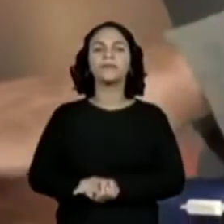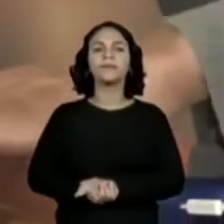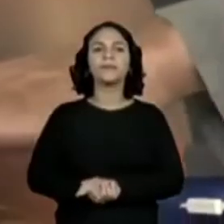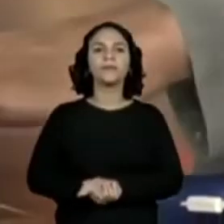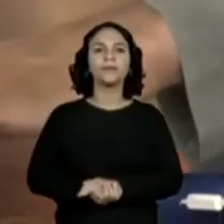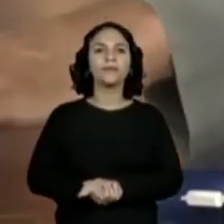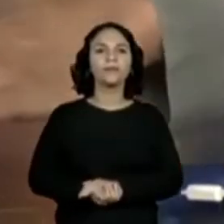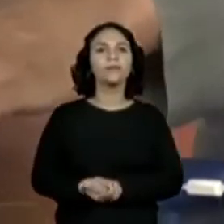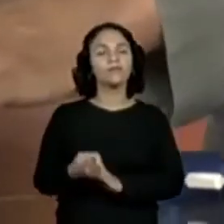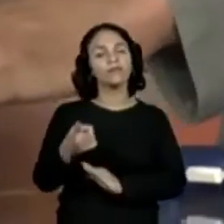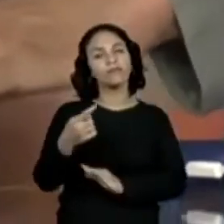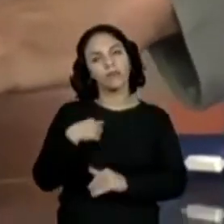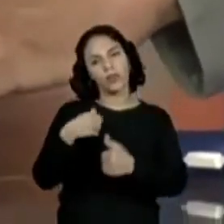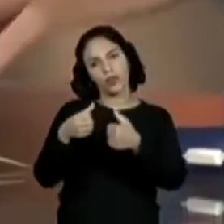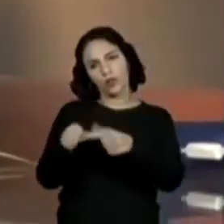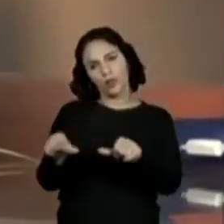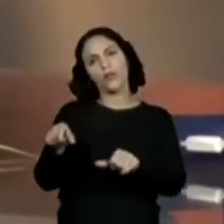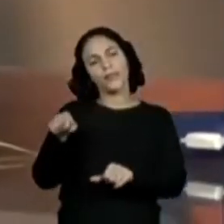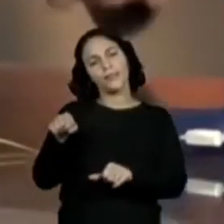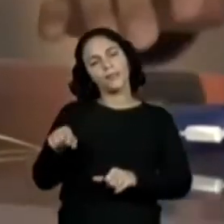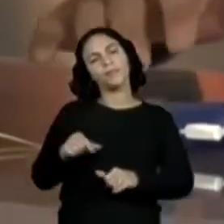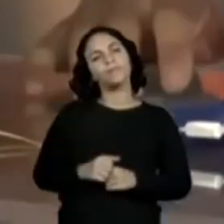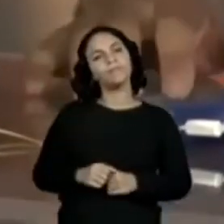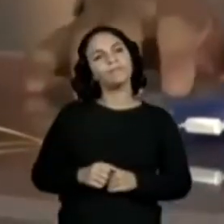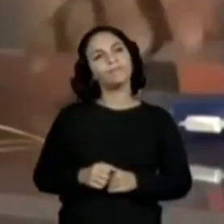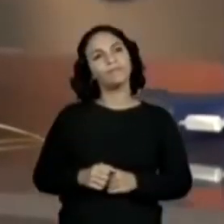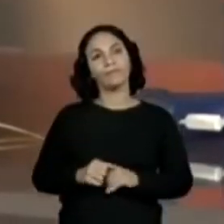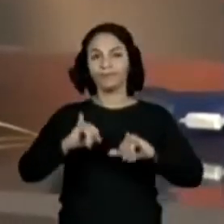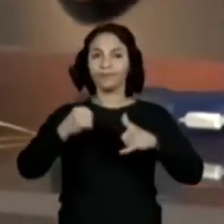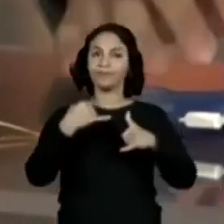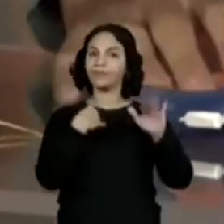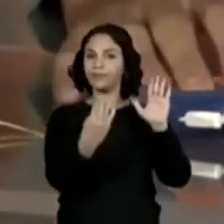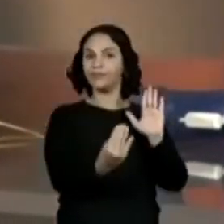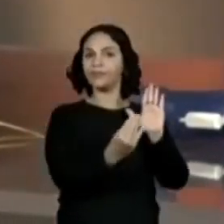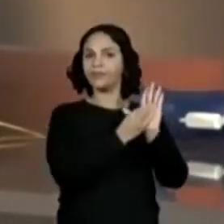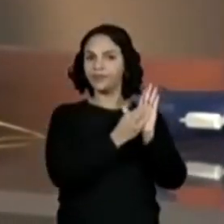Eu utilizei a fita adesiva aqui e eu vou registrar